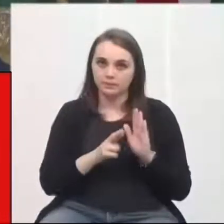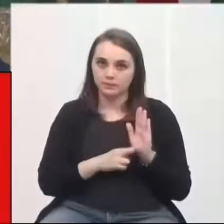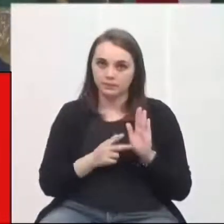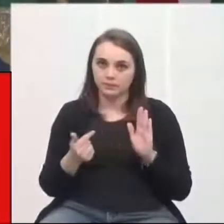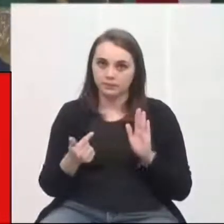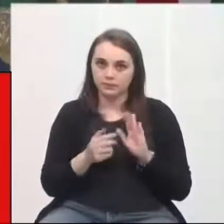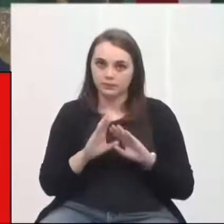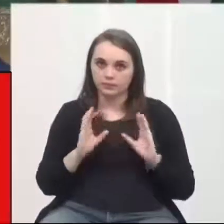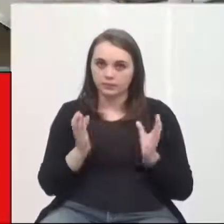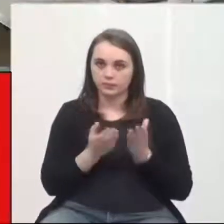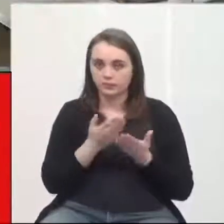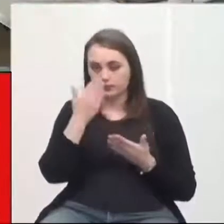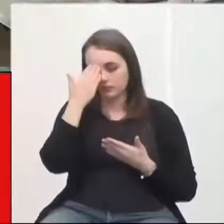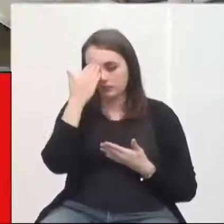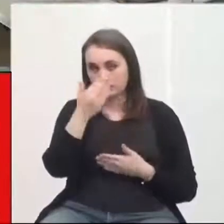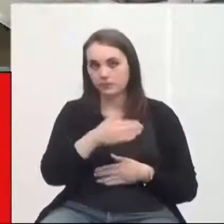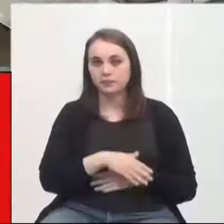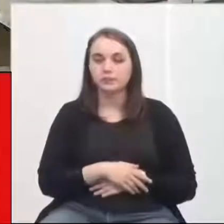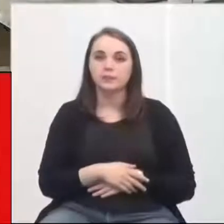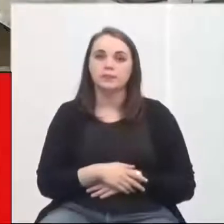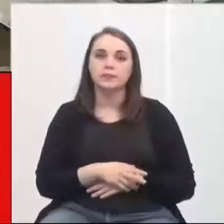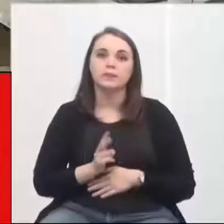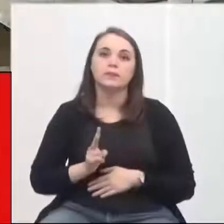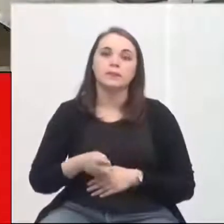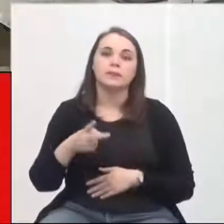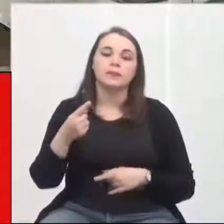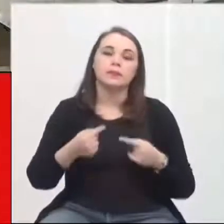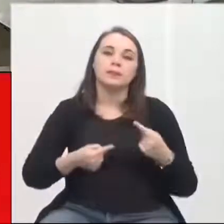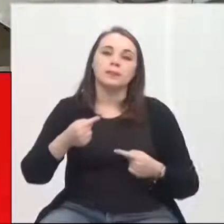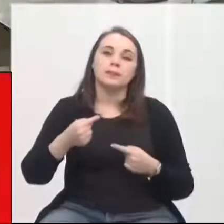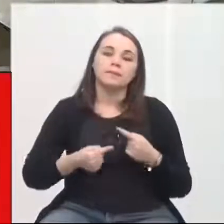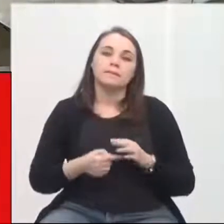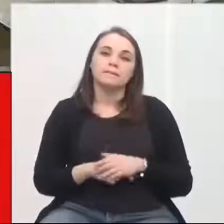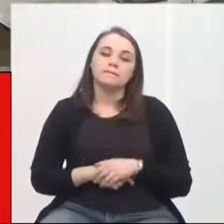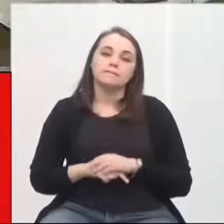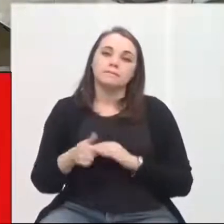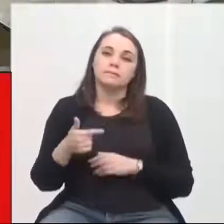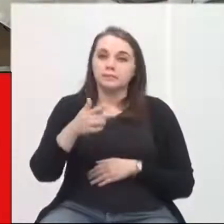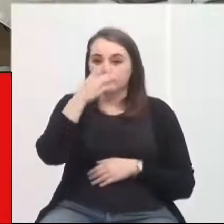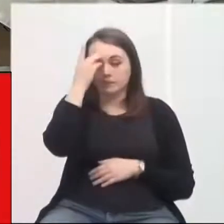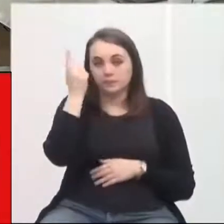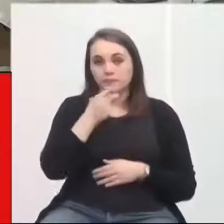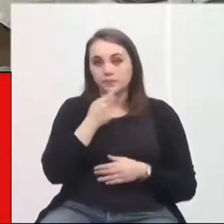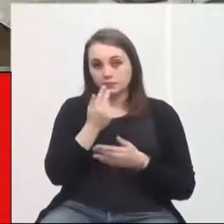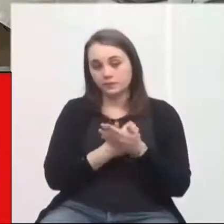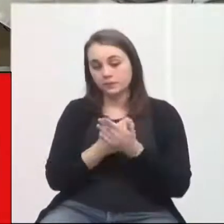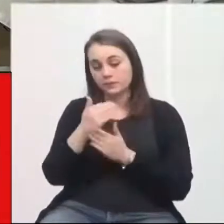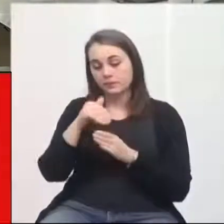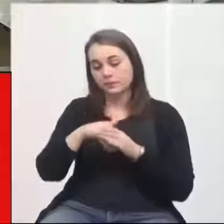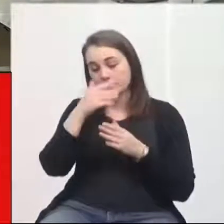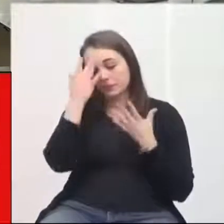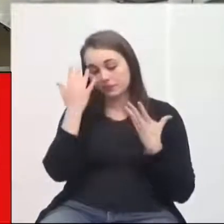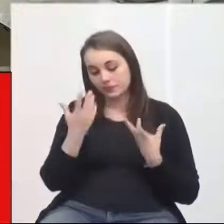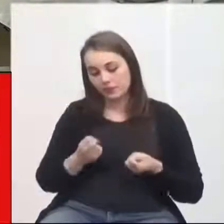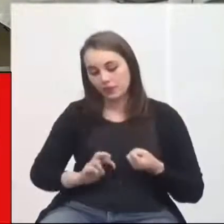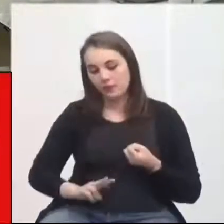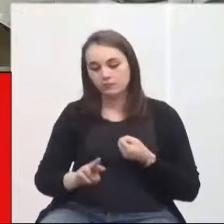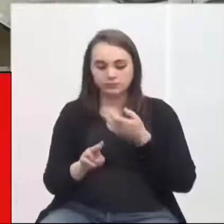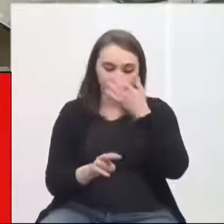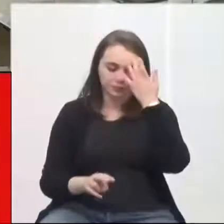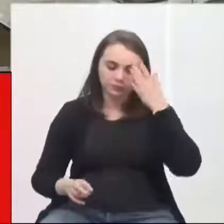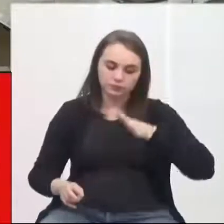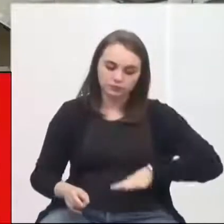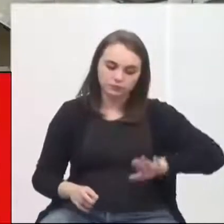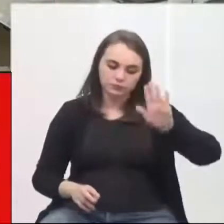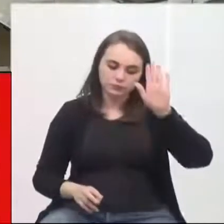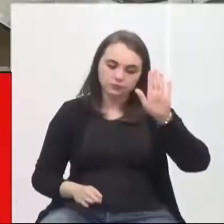da comunidade. Obrigada. O requerimento continua em discussão. Não havendo mais quem queira discutir, está em votação. Os favoráveis permaneçam